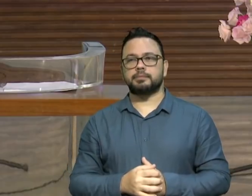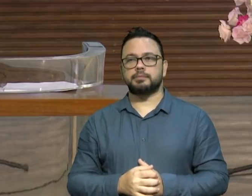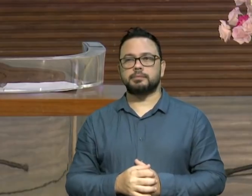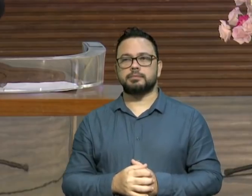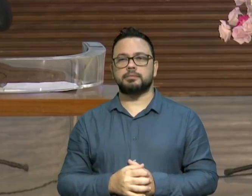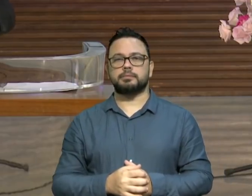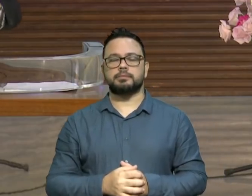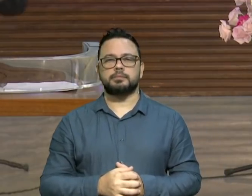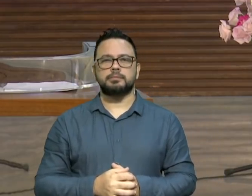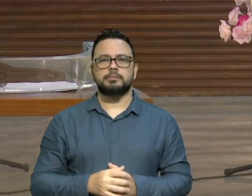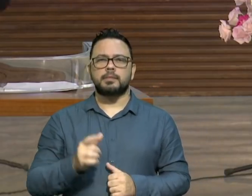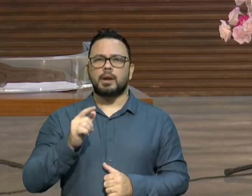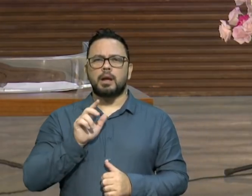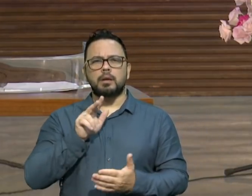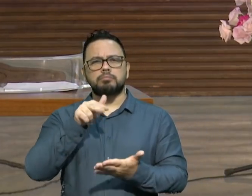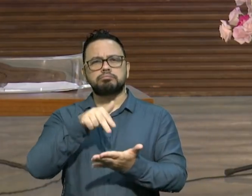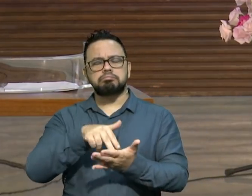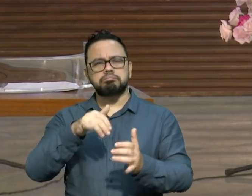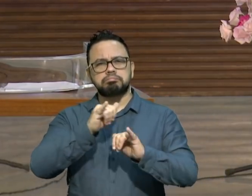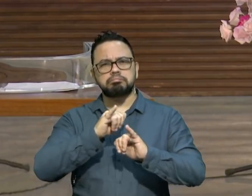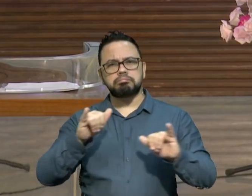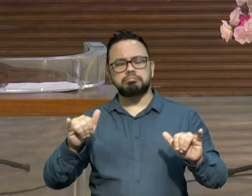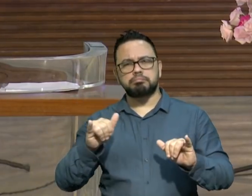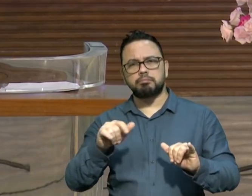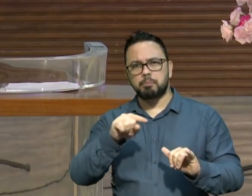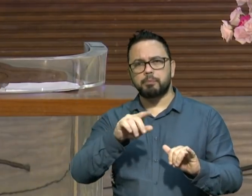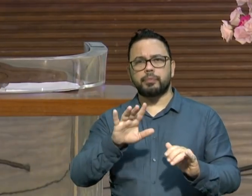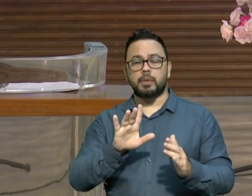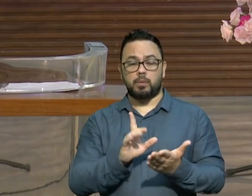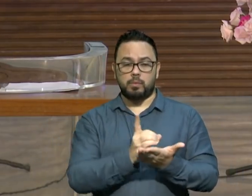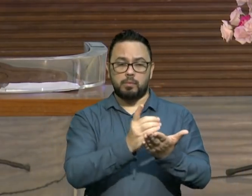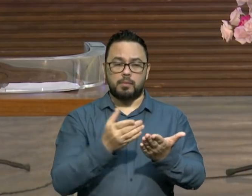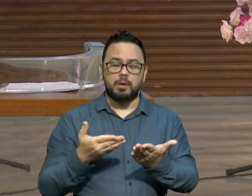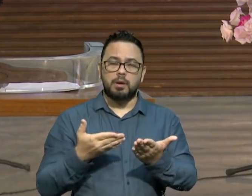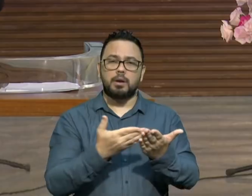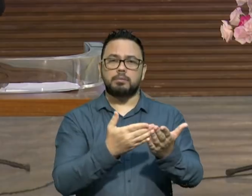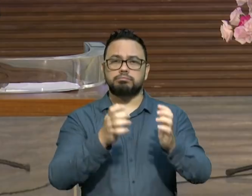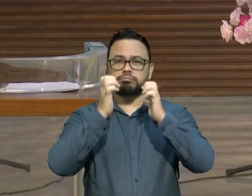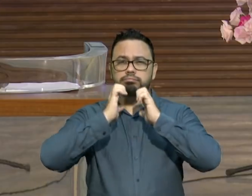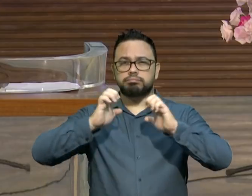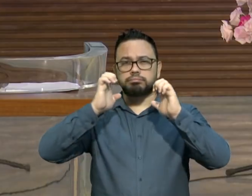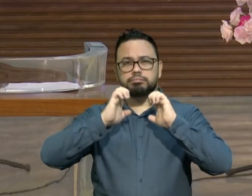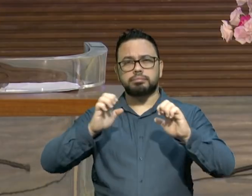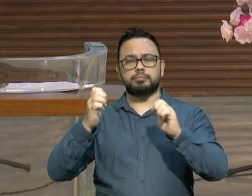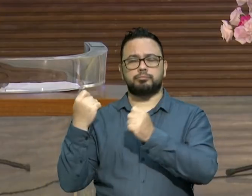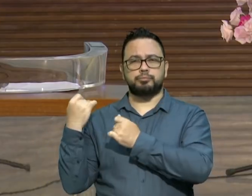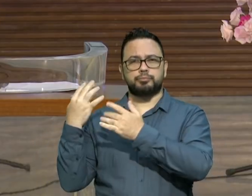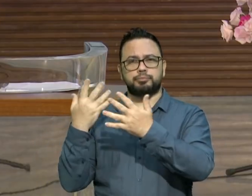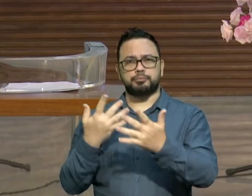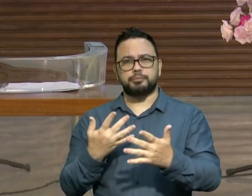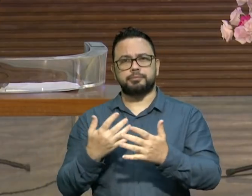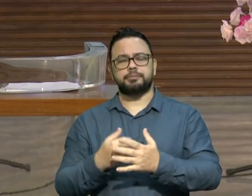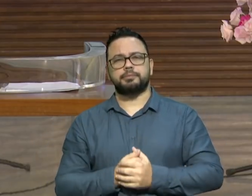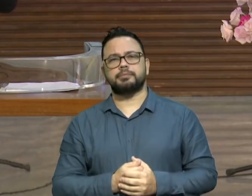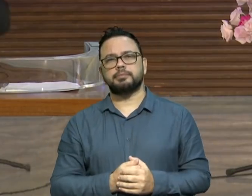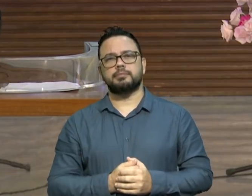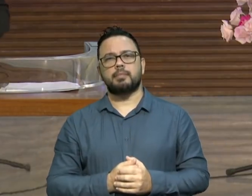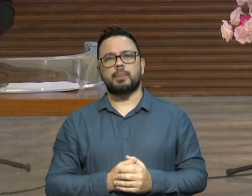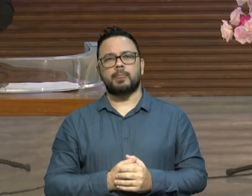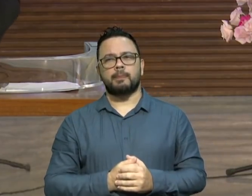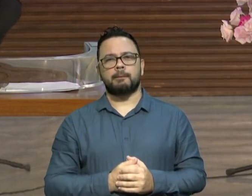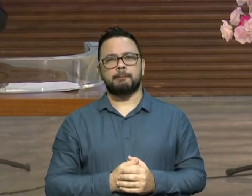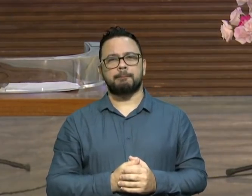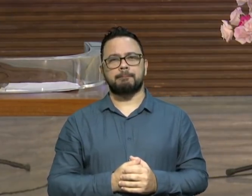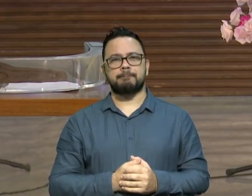venho lembrar-vos o evangelho o que eu não sei que você não sei o qual